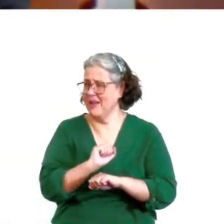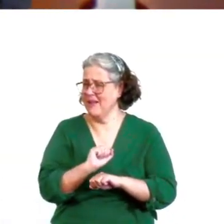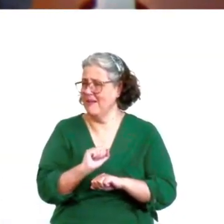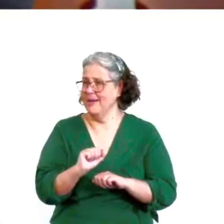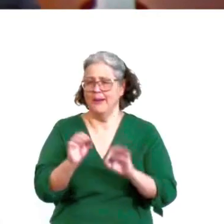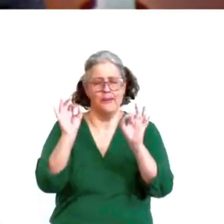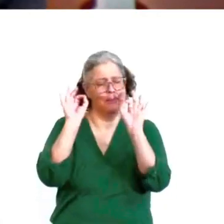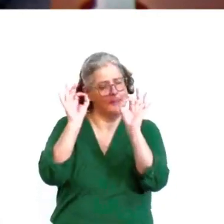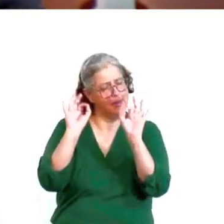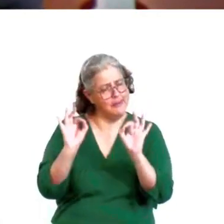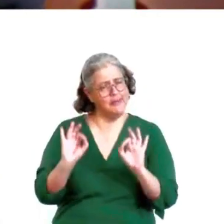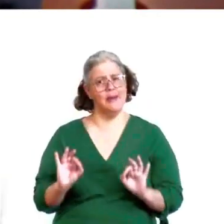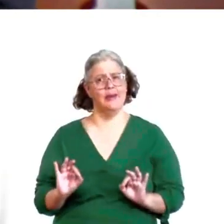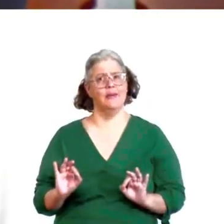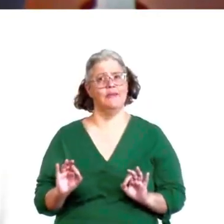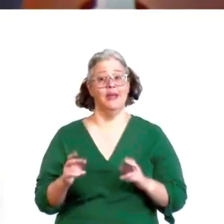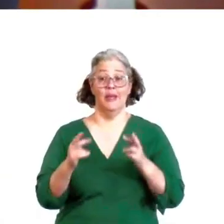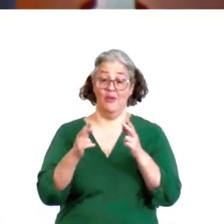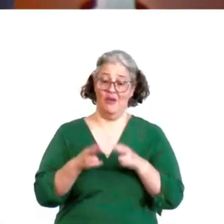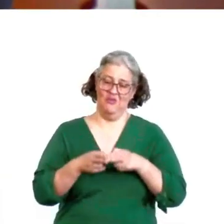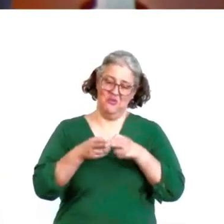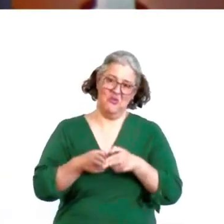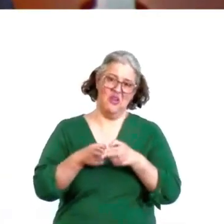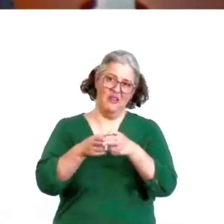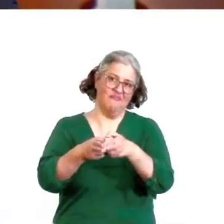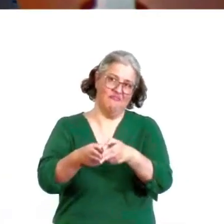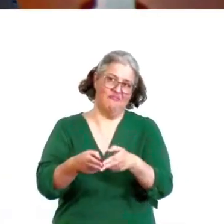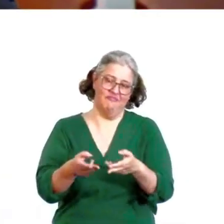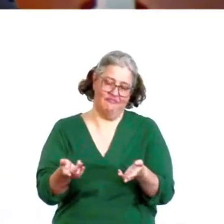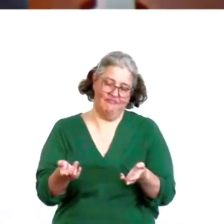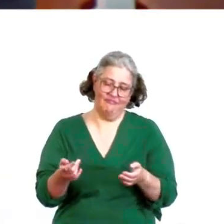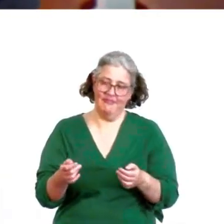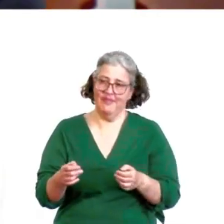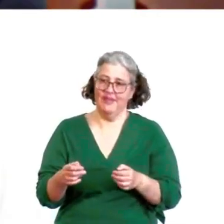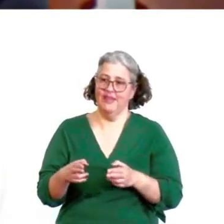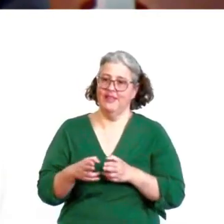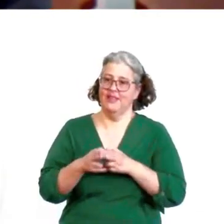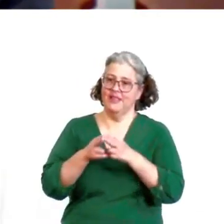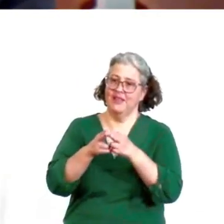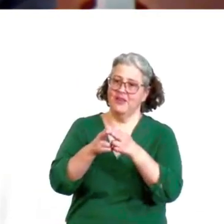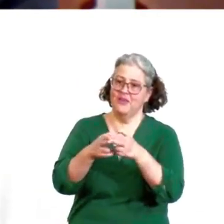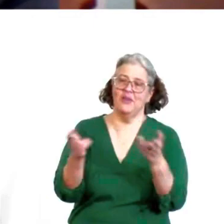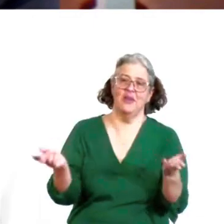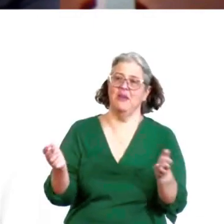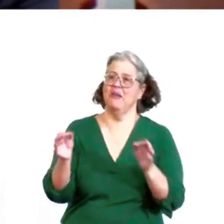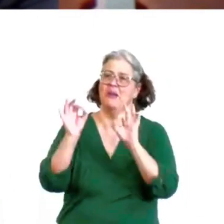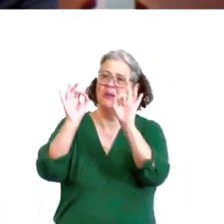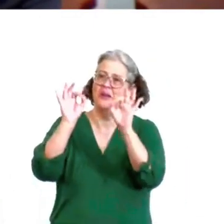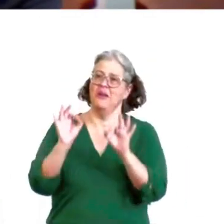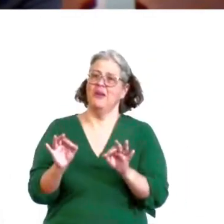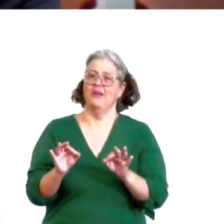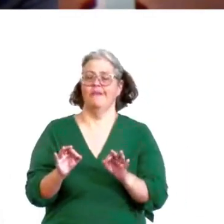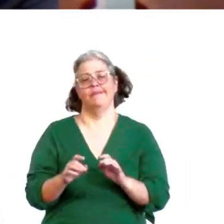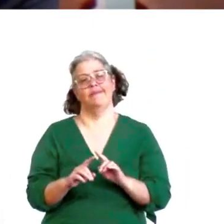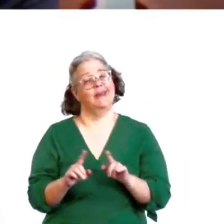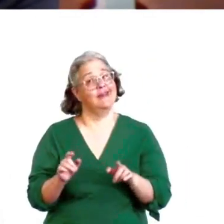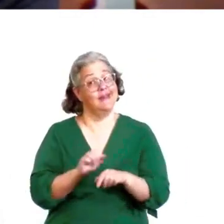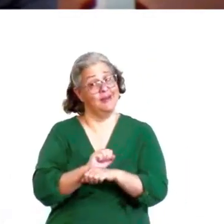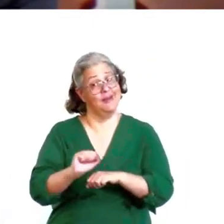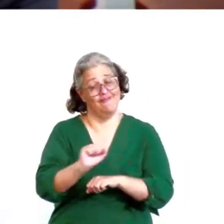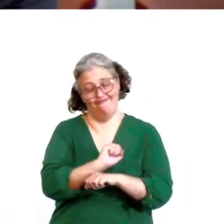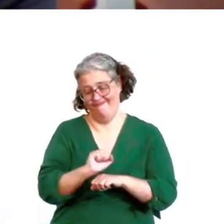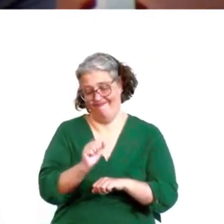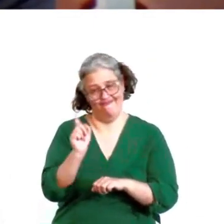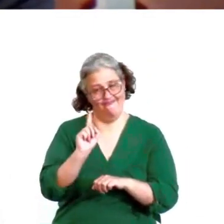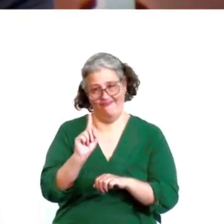Talvez como Noé, que o texto faz questão de dizer que Noé era um cara diferenciado. Mas ele não era. Ele